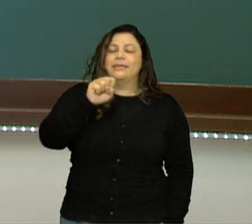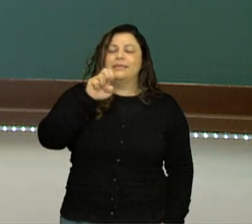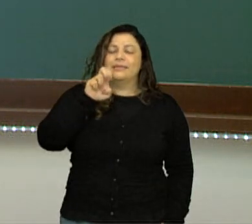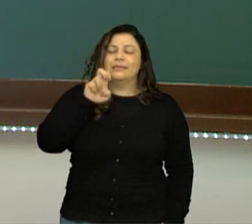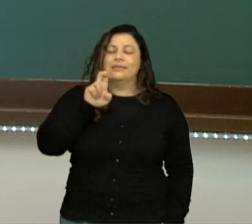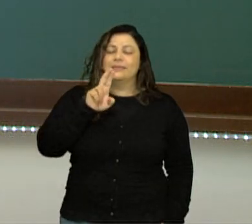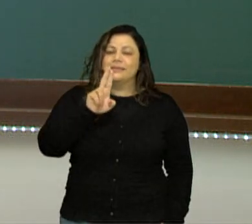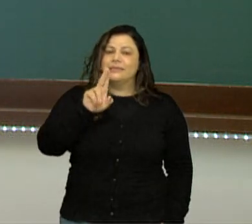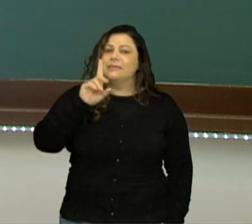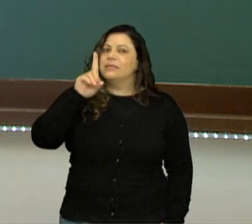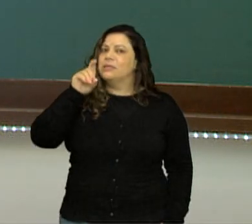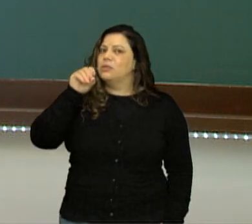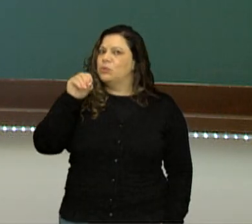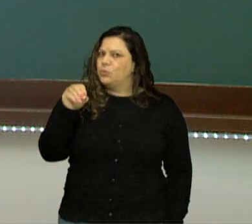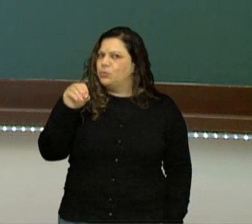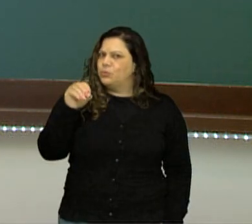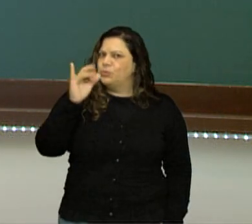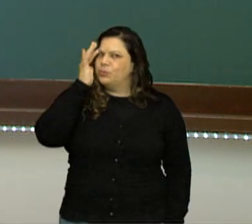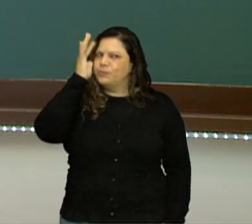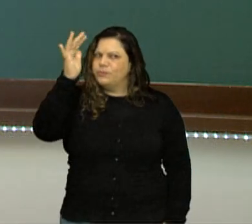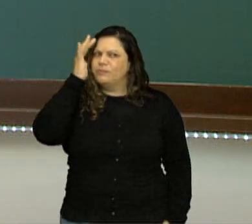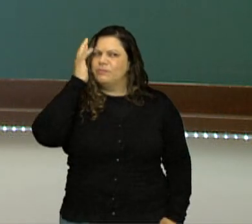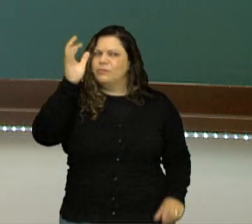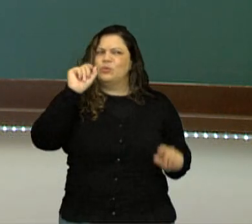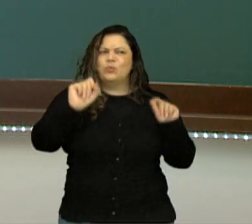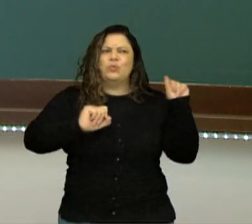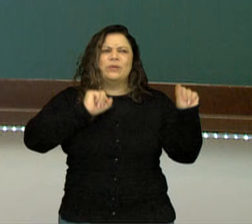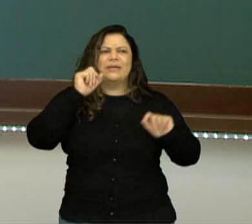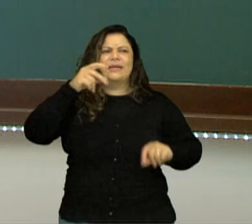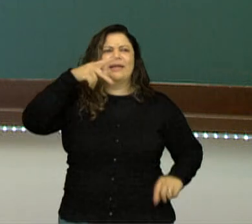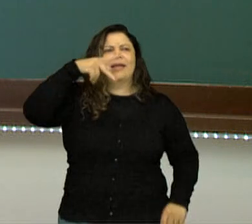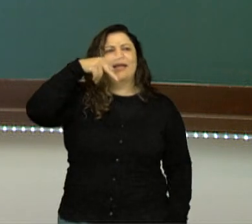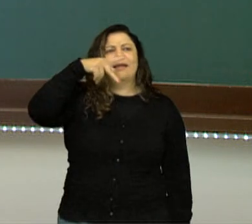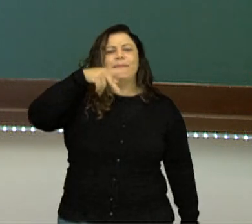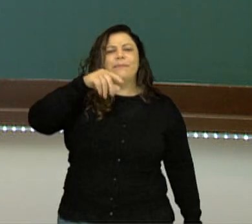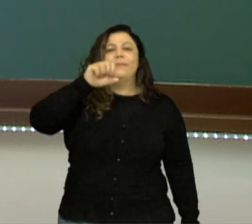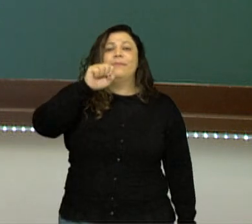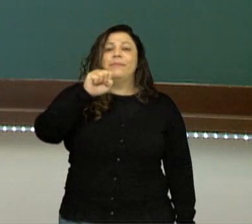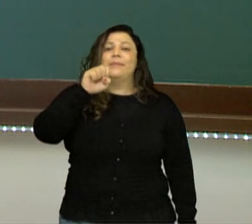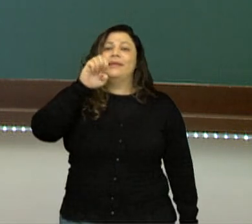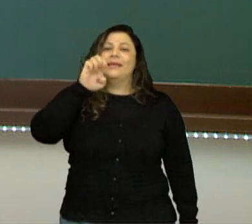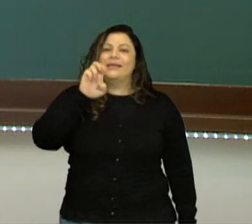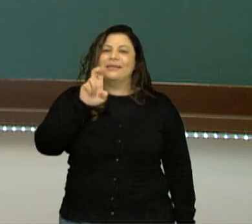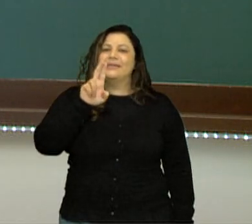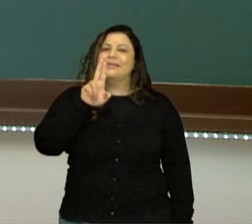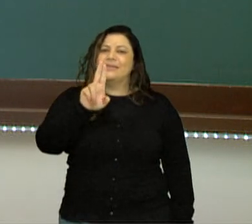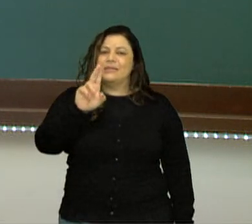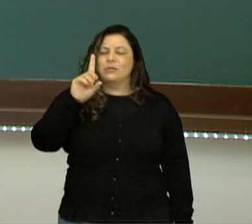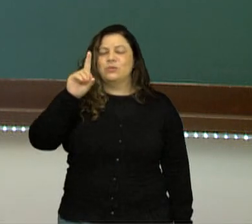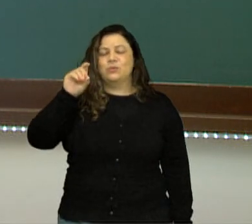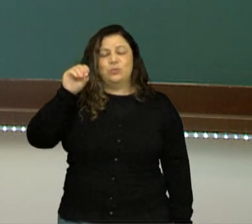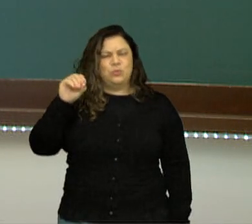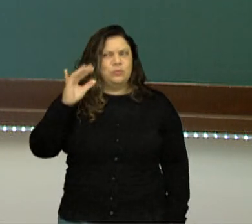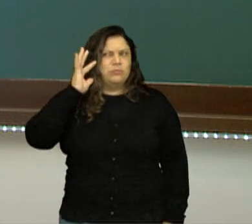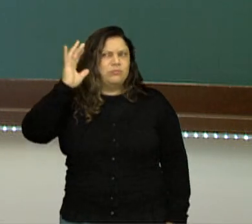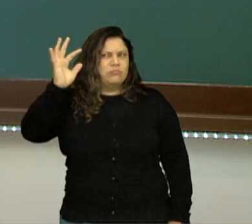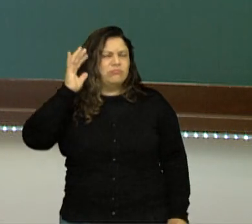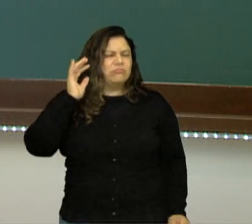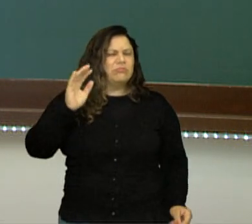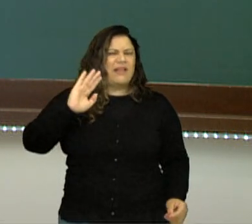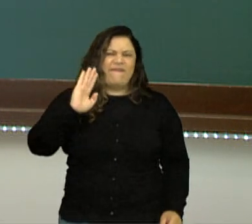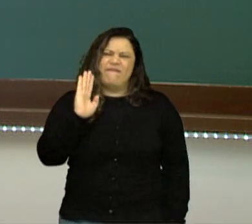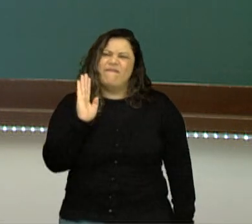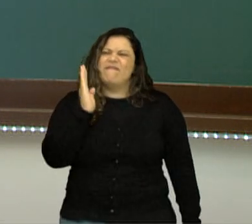pseudo-reflexivos. O que é um pseudo-reflexivo? Ora, pseudo é falso, né? E o reflexivo a gente já sabe,